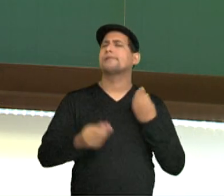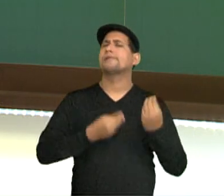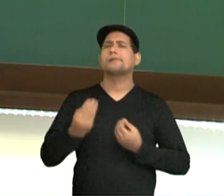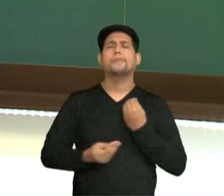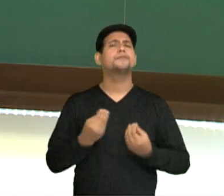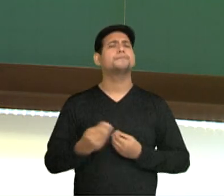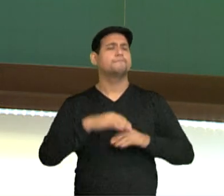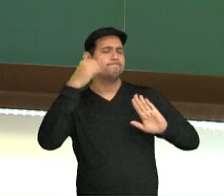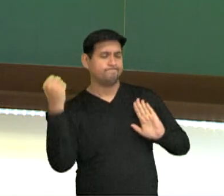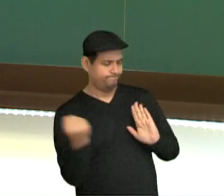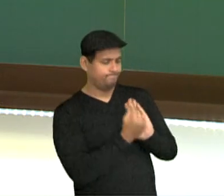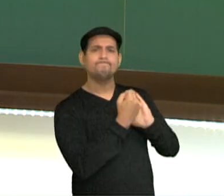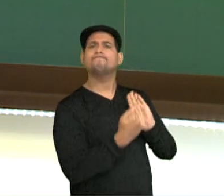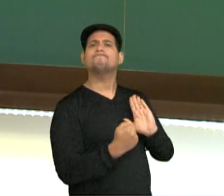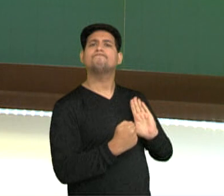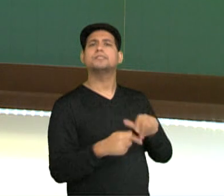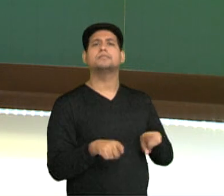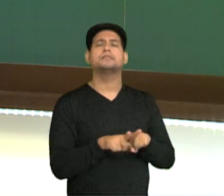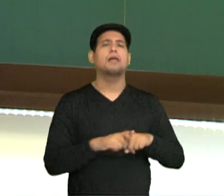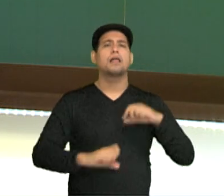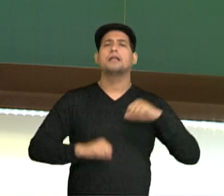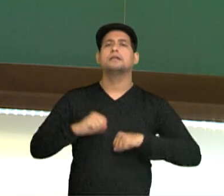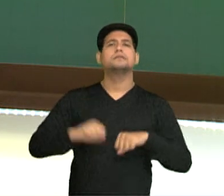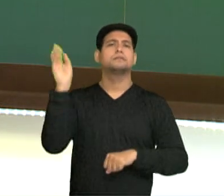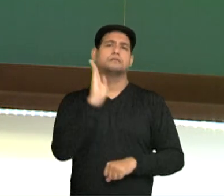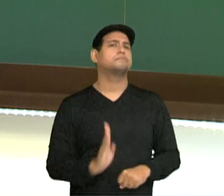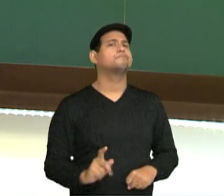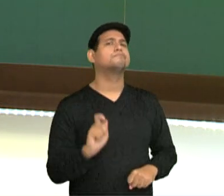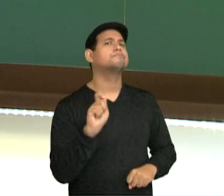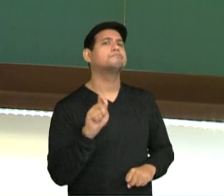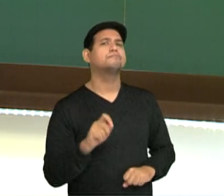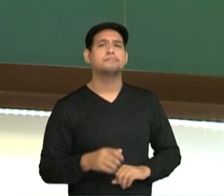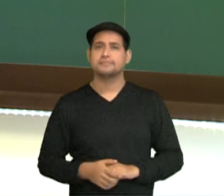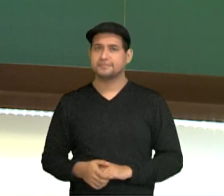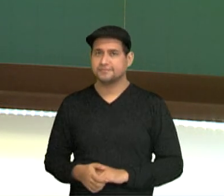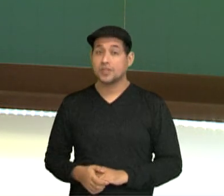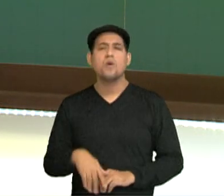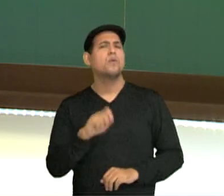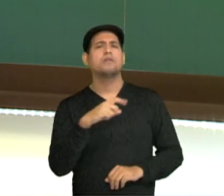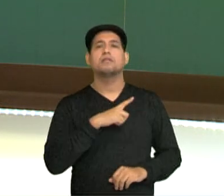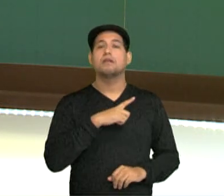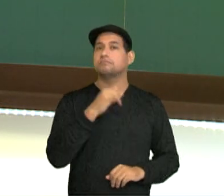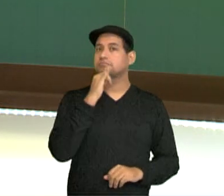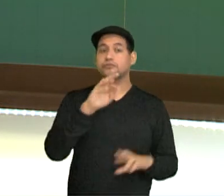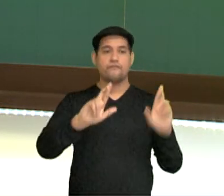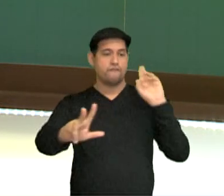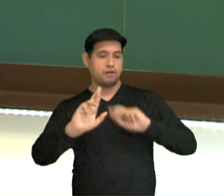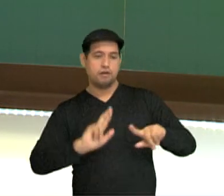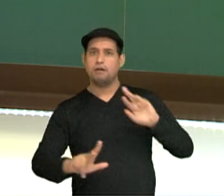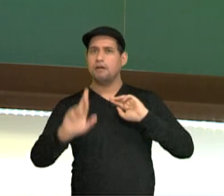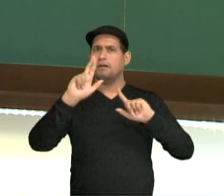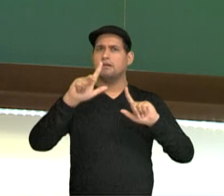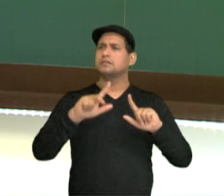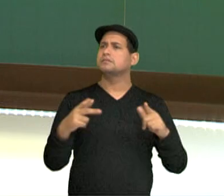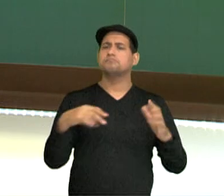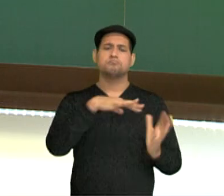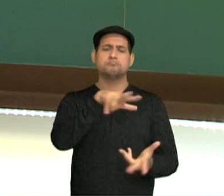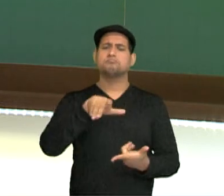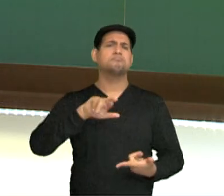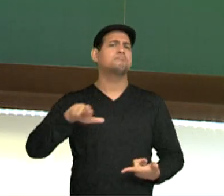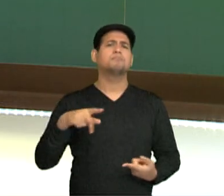que marcou especialmente a indústria no Brasil, né? O que teve de diferente de outras partes do